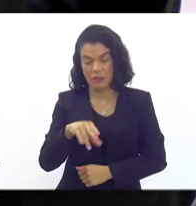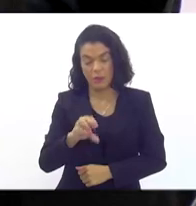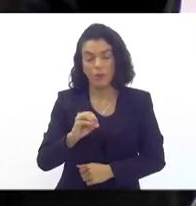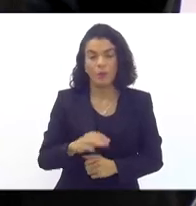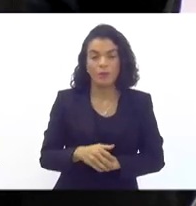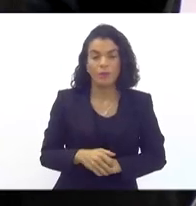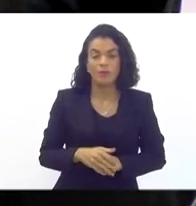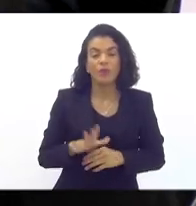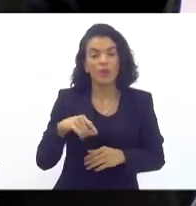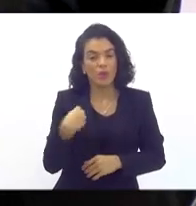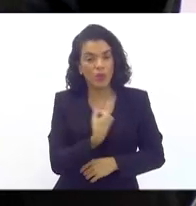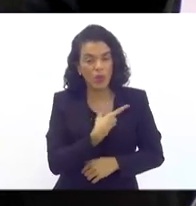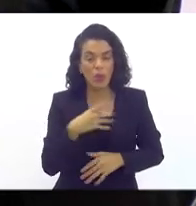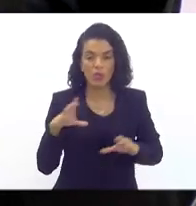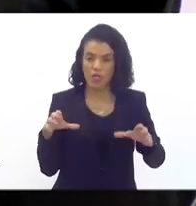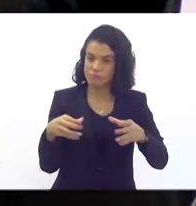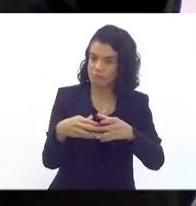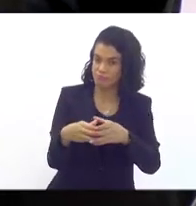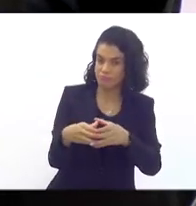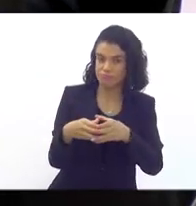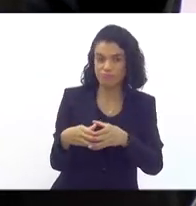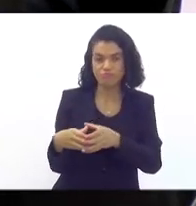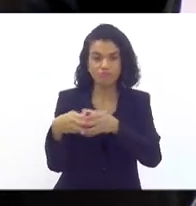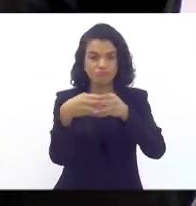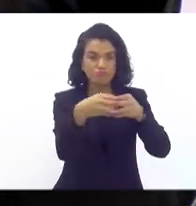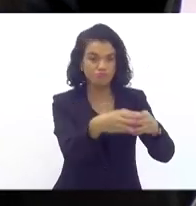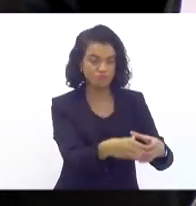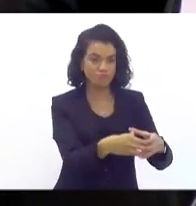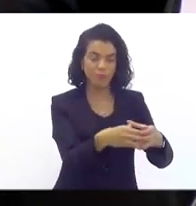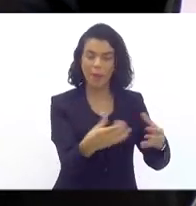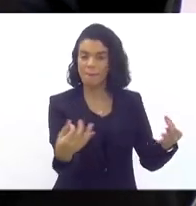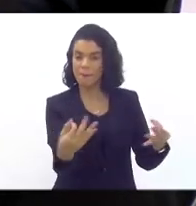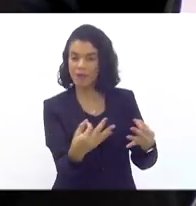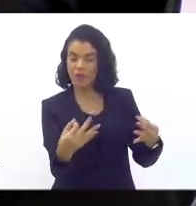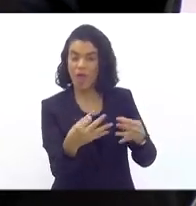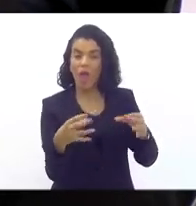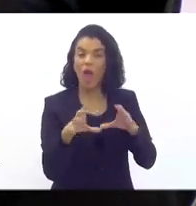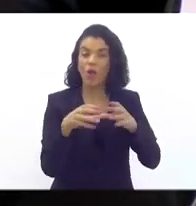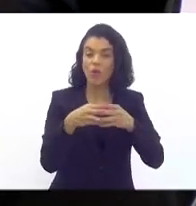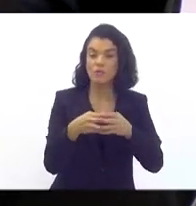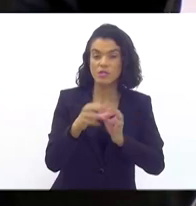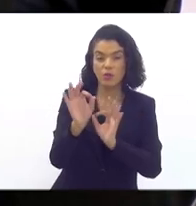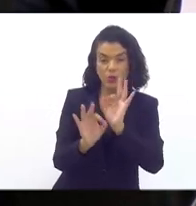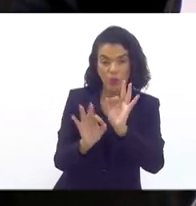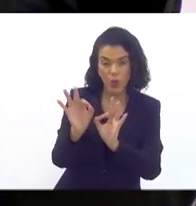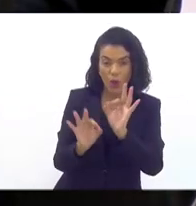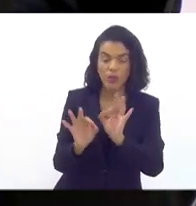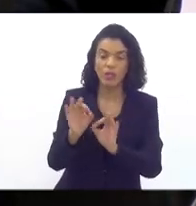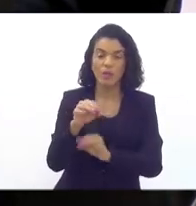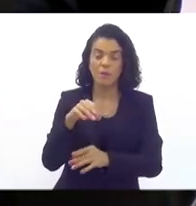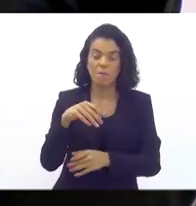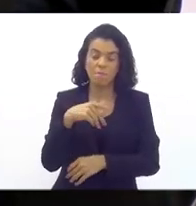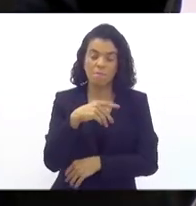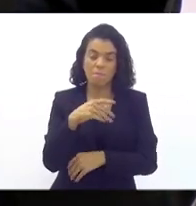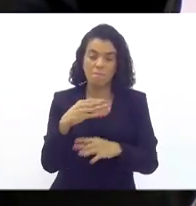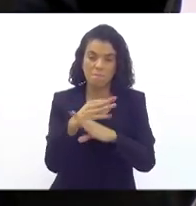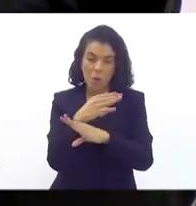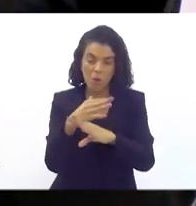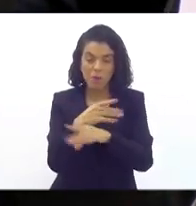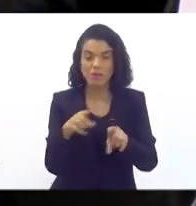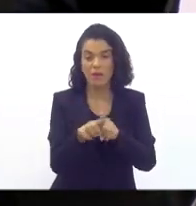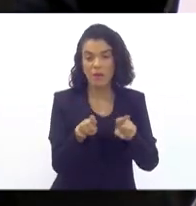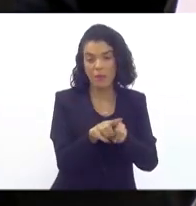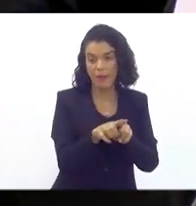nós estaremos em conjunto porque é perfeito a comissão de ordem pública e a transporte pra gente agilizar